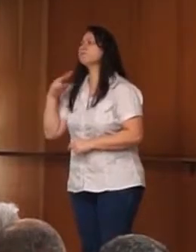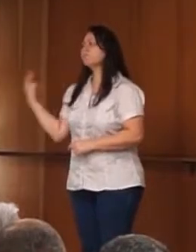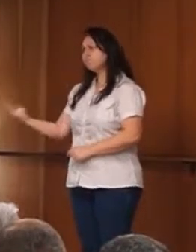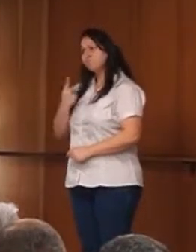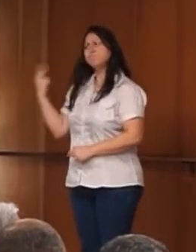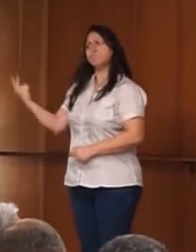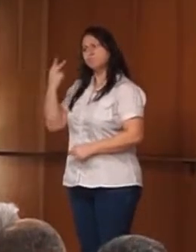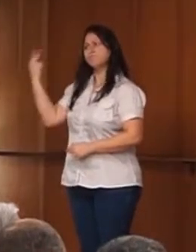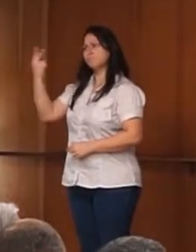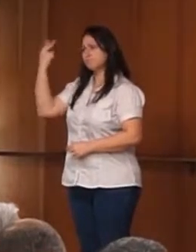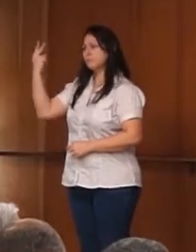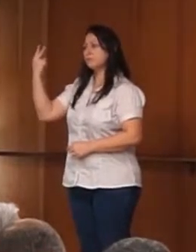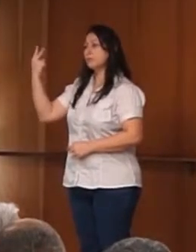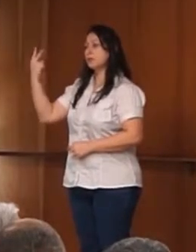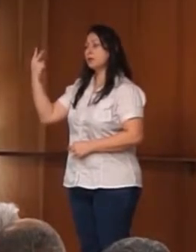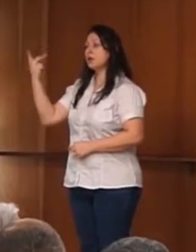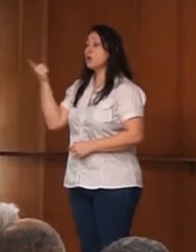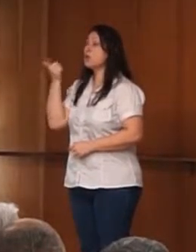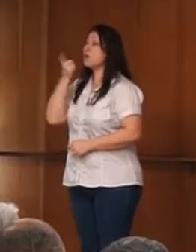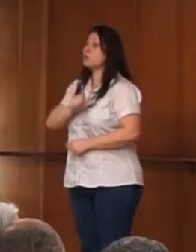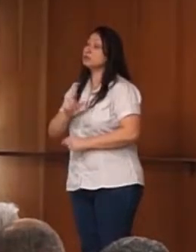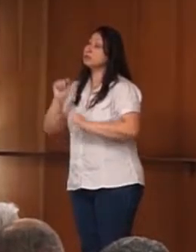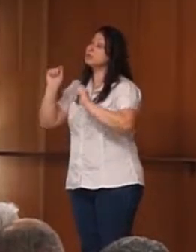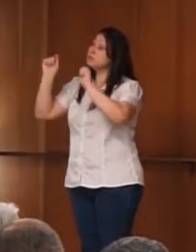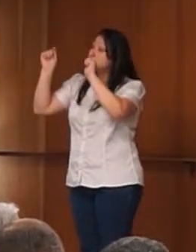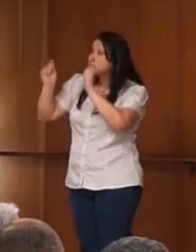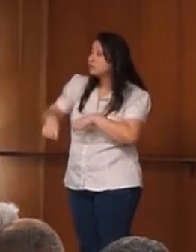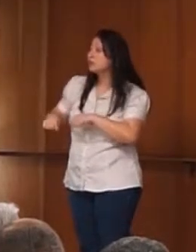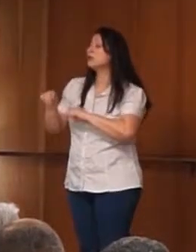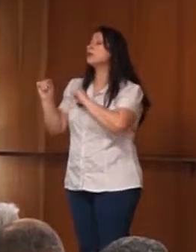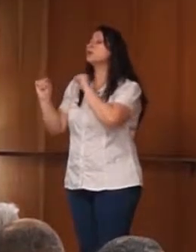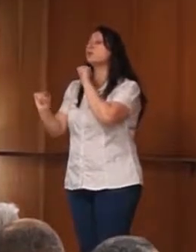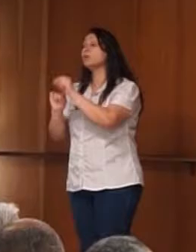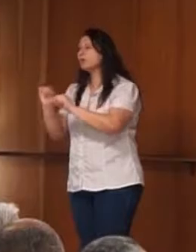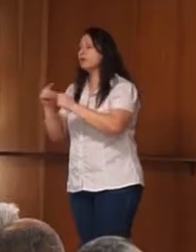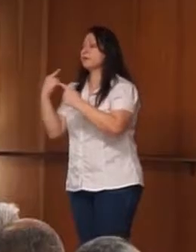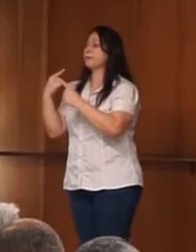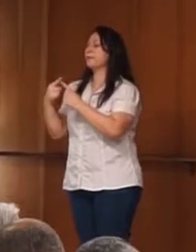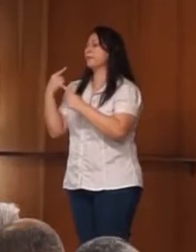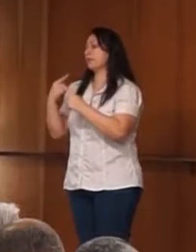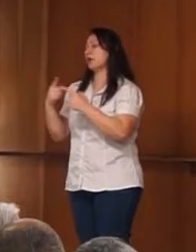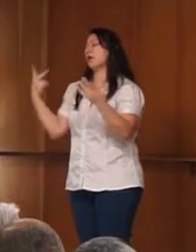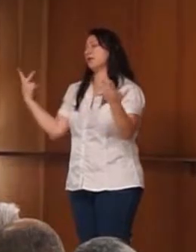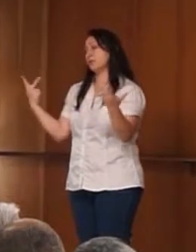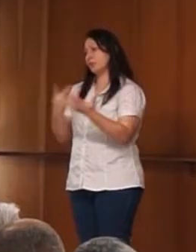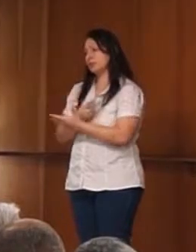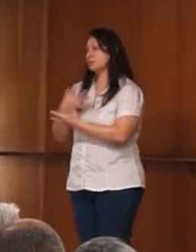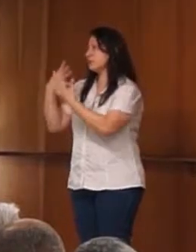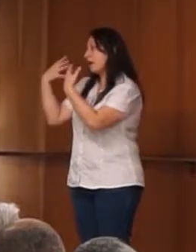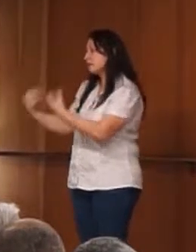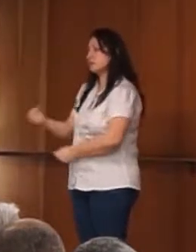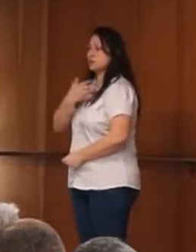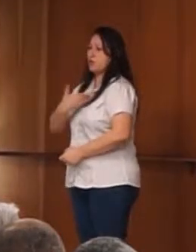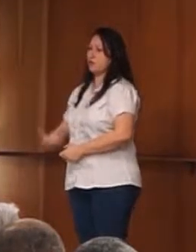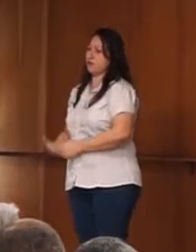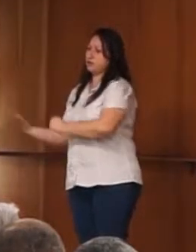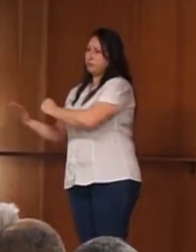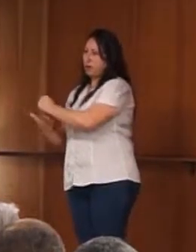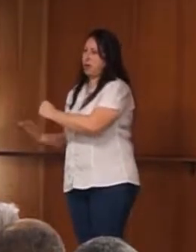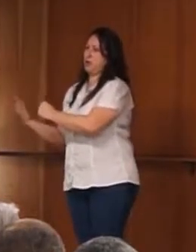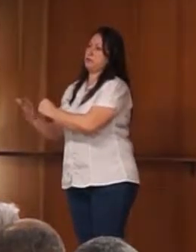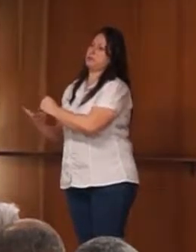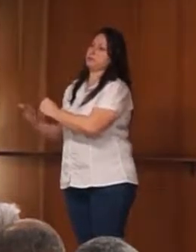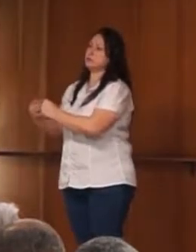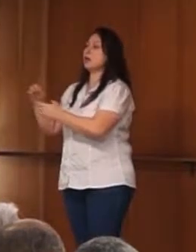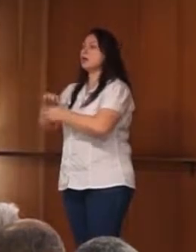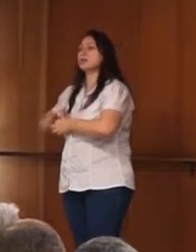foi possível de se tornar uma conquista porque houve a quiescência de um governo de base popular democrática. As